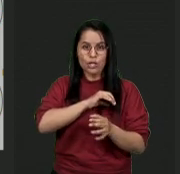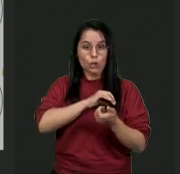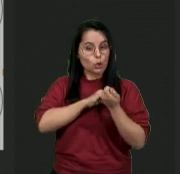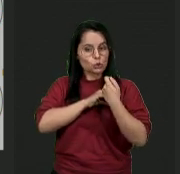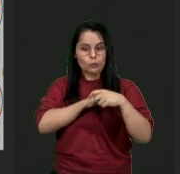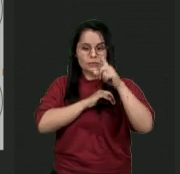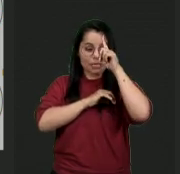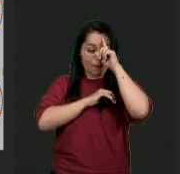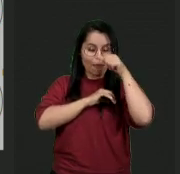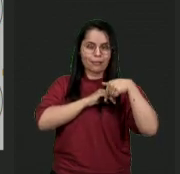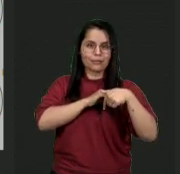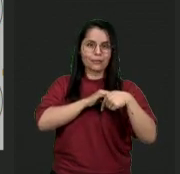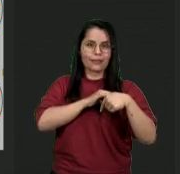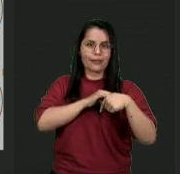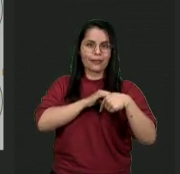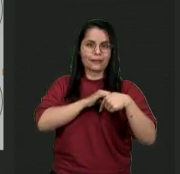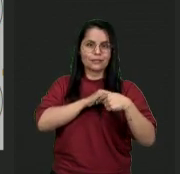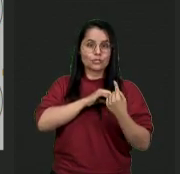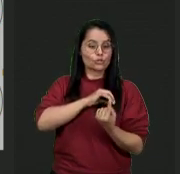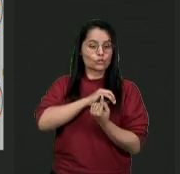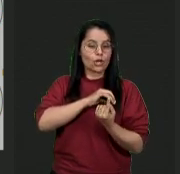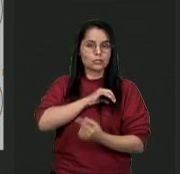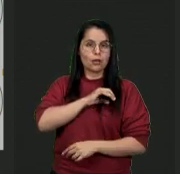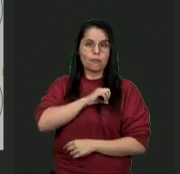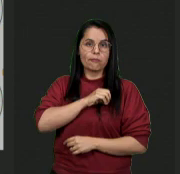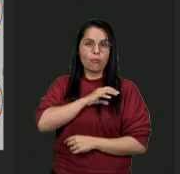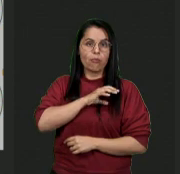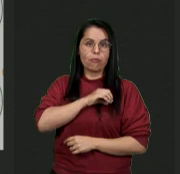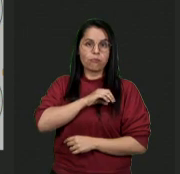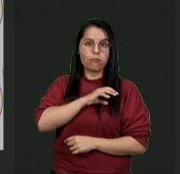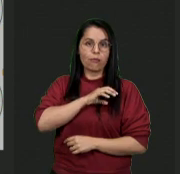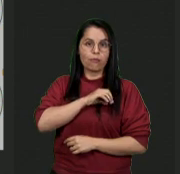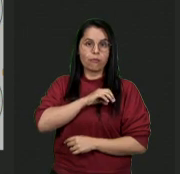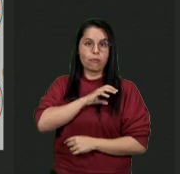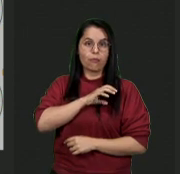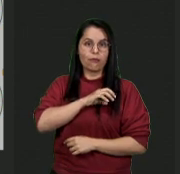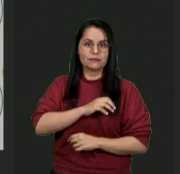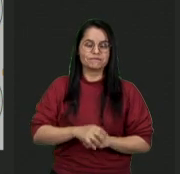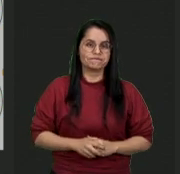do coração é involuntário.